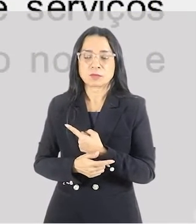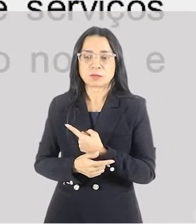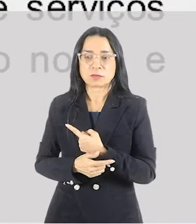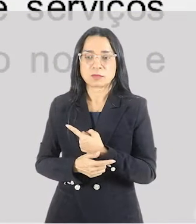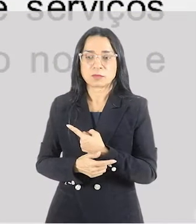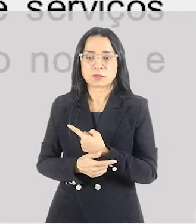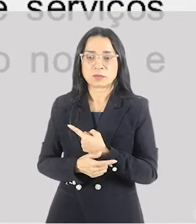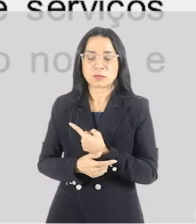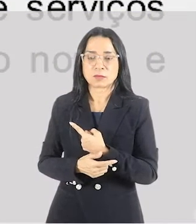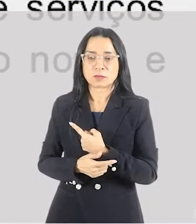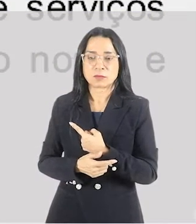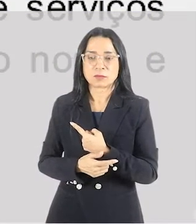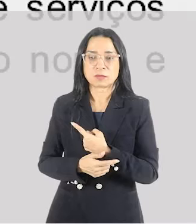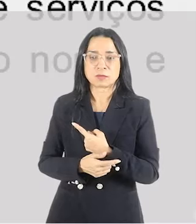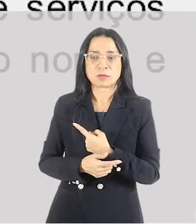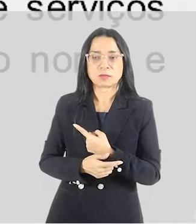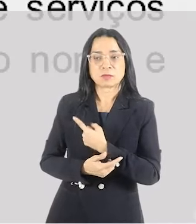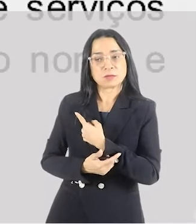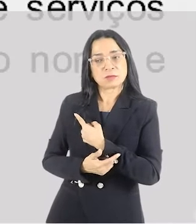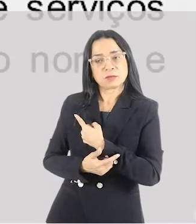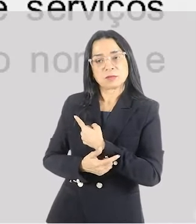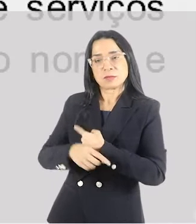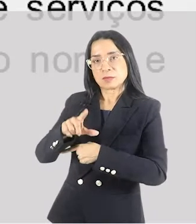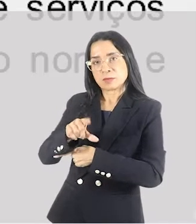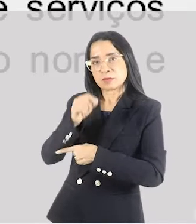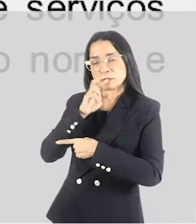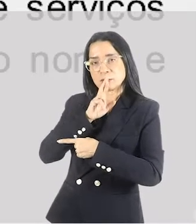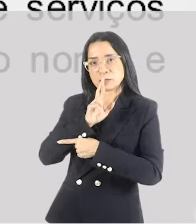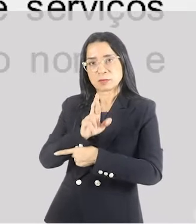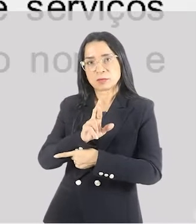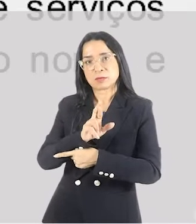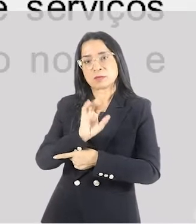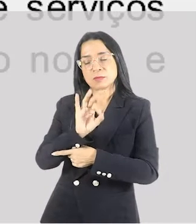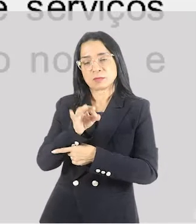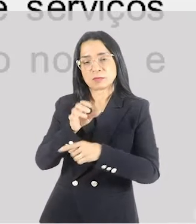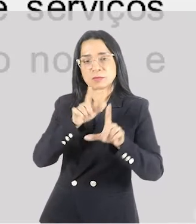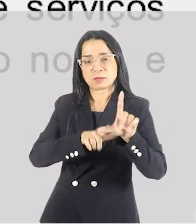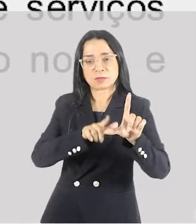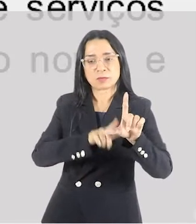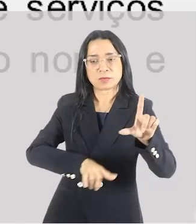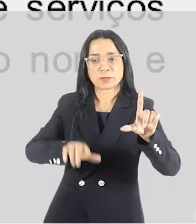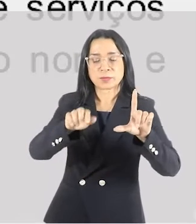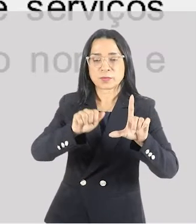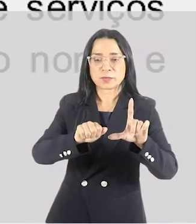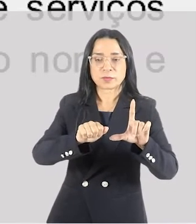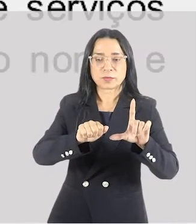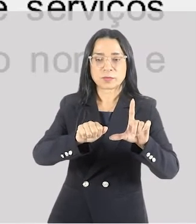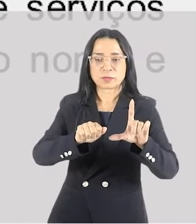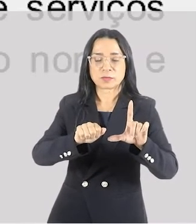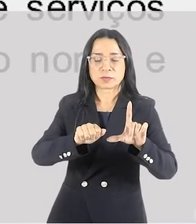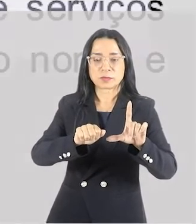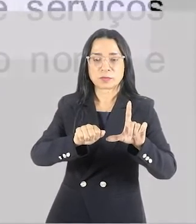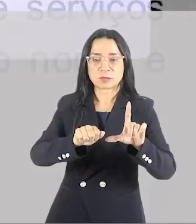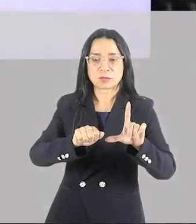correta. Opção A concessão é uma forma de prestação de serviços públicos pelo poder público.